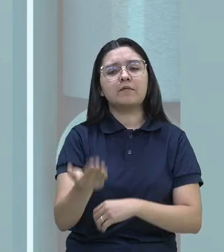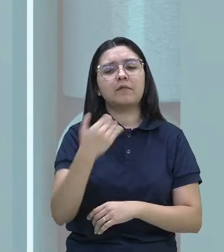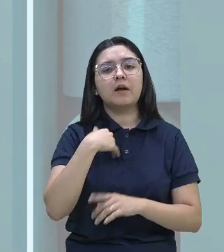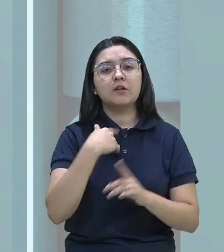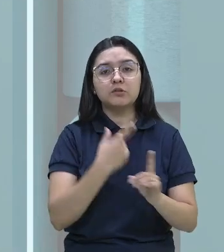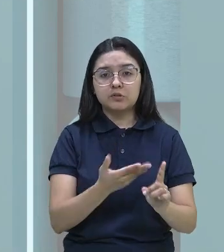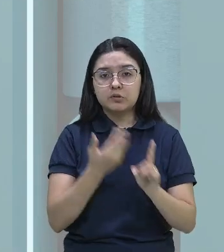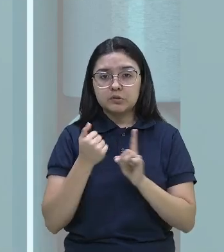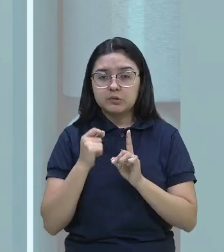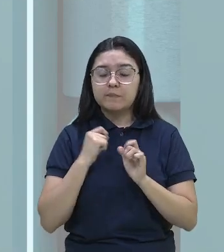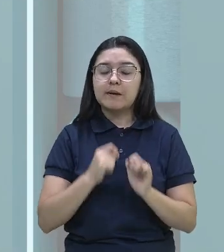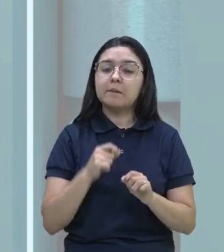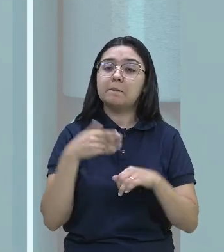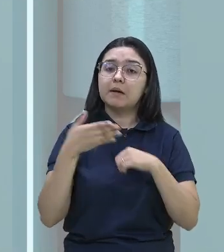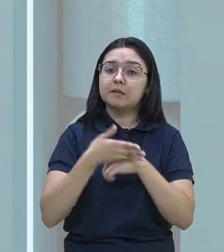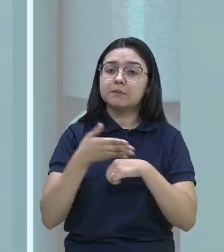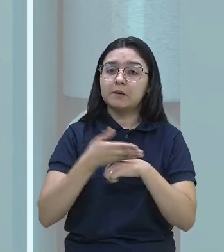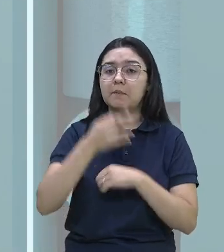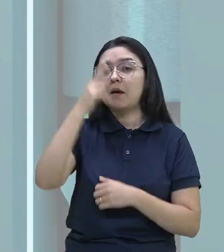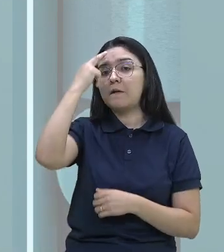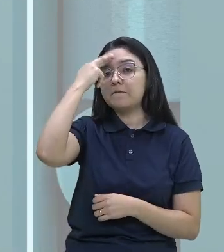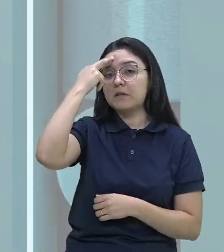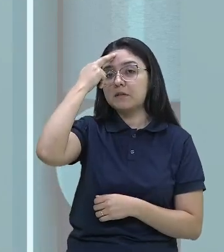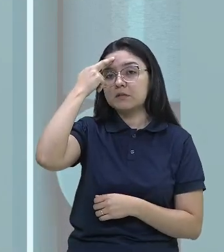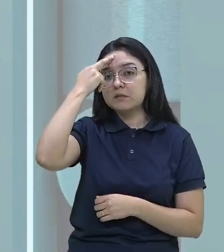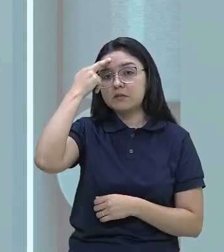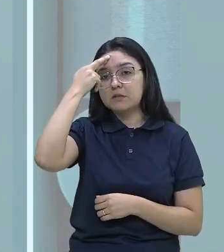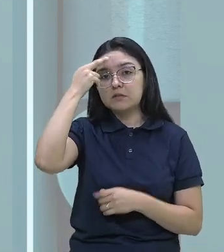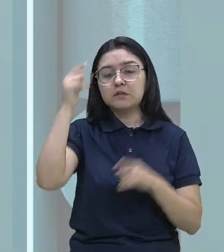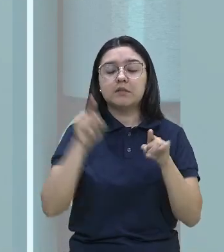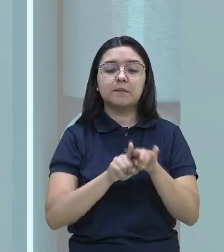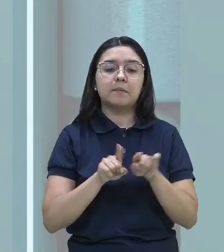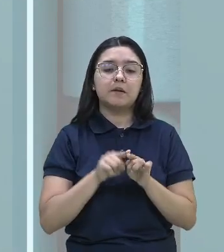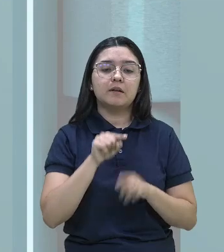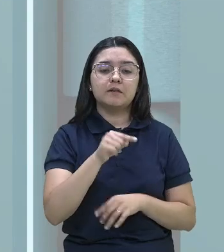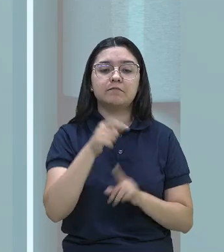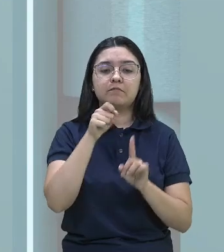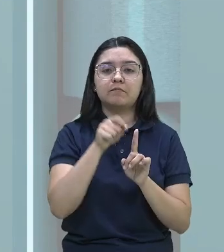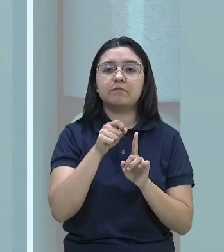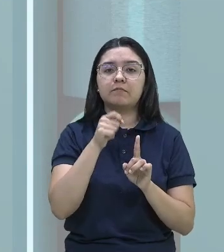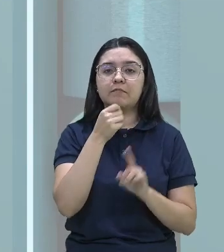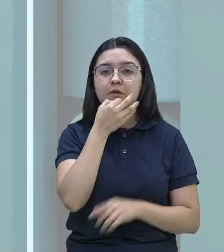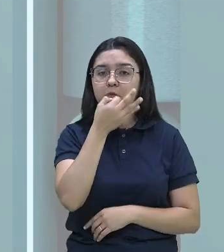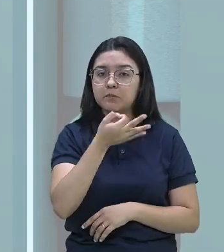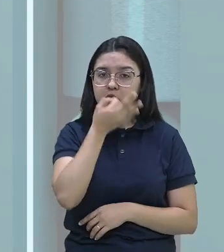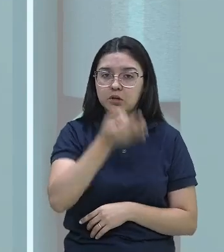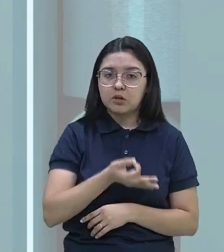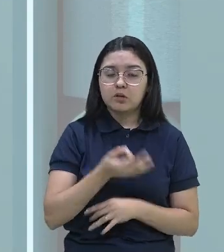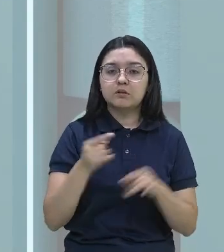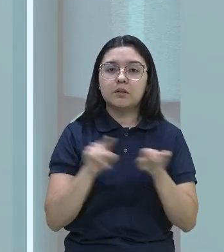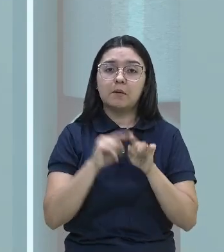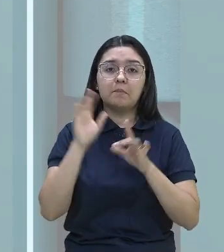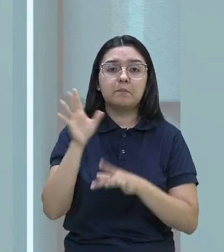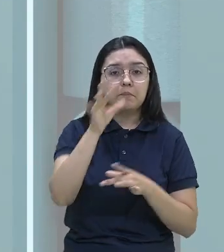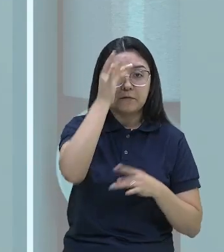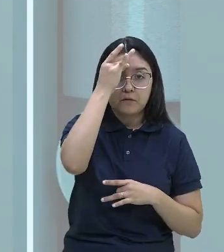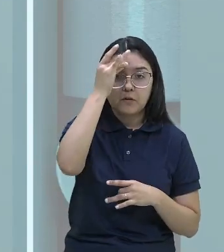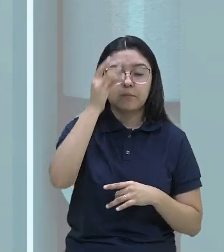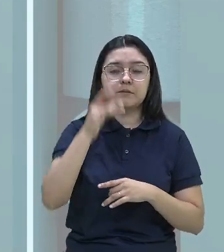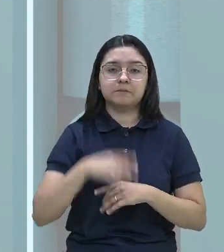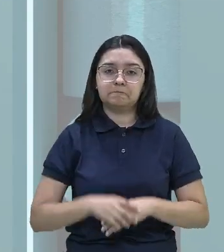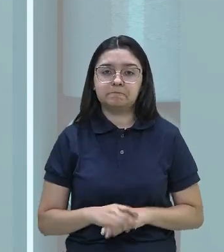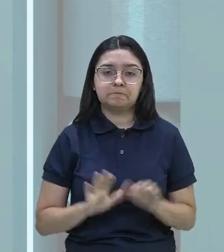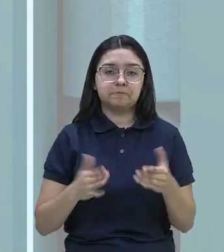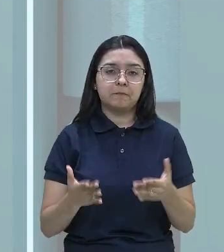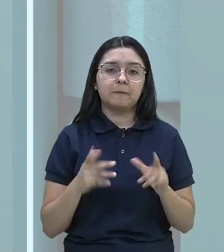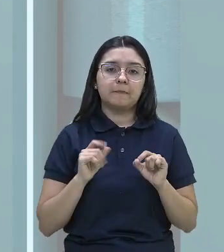de uma forma reflexiva, ou até mesmo colocar a sua opinião, ou até mesmo alguma performance que vai acontecer, que vai